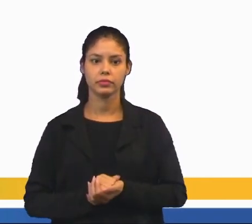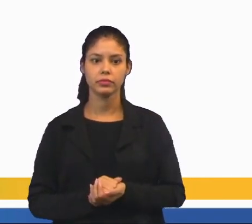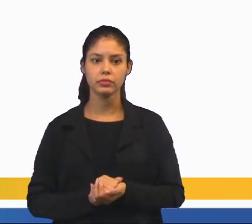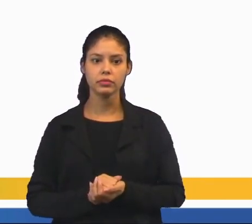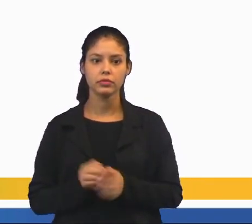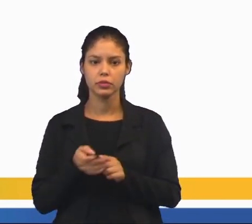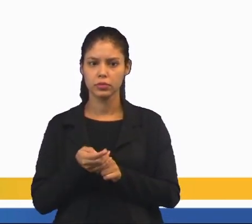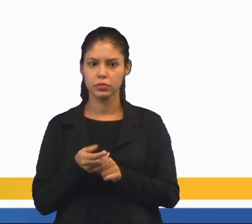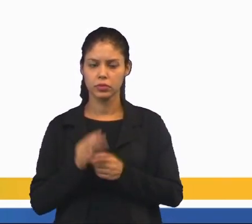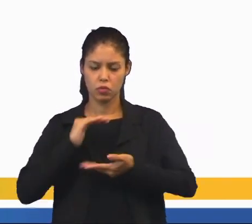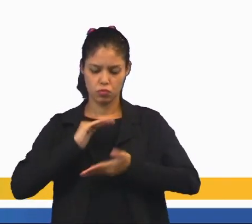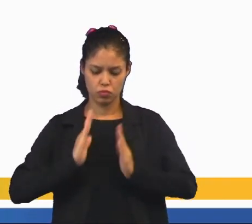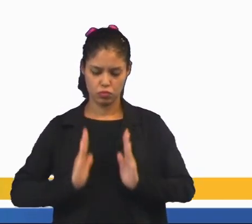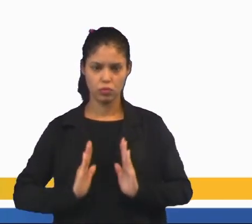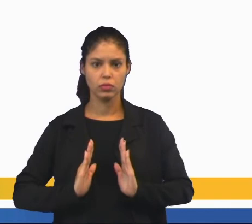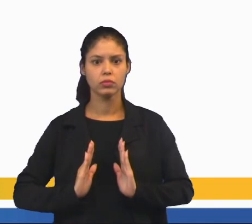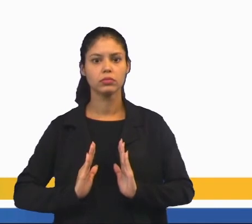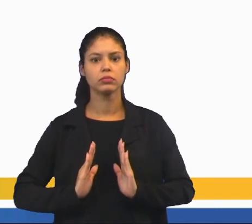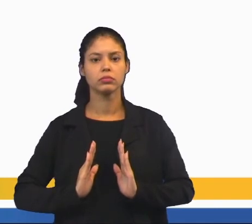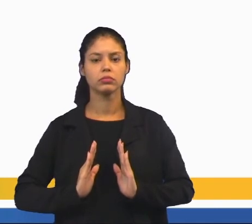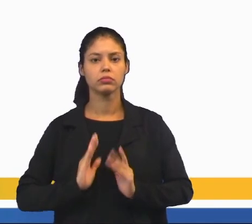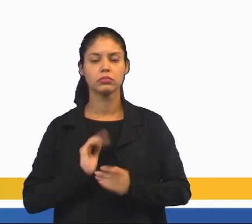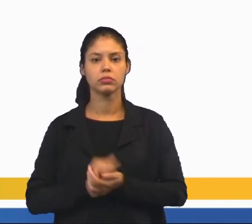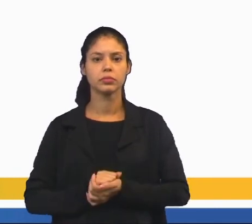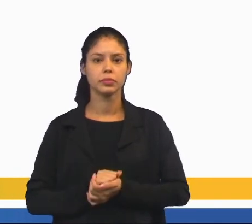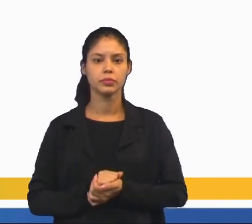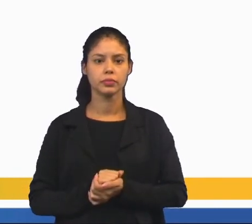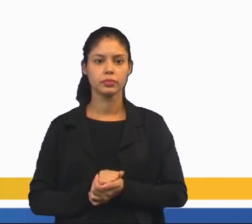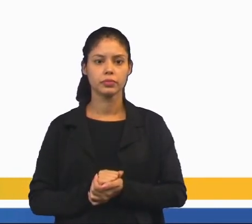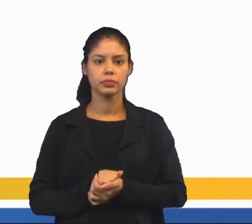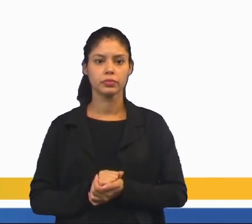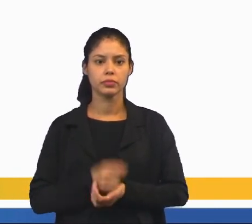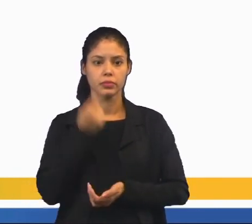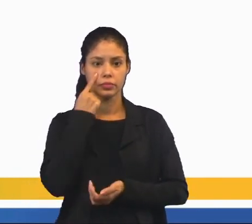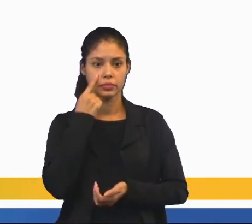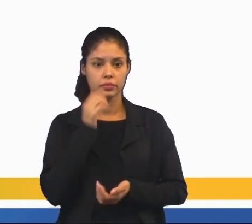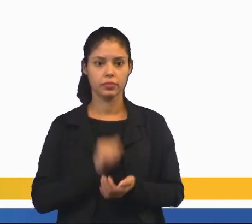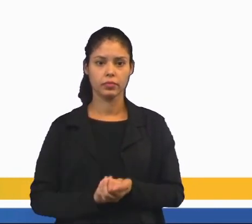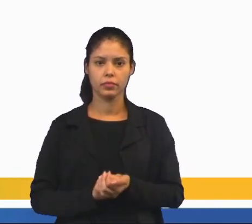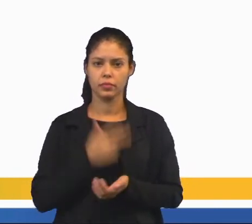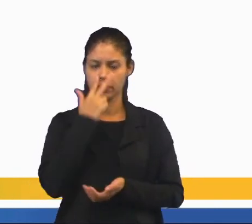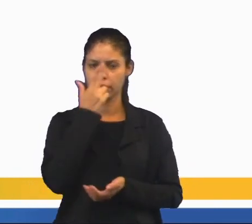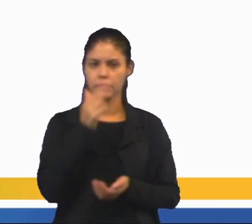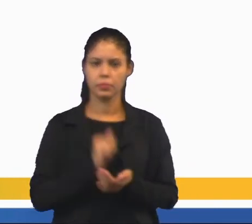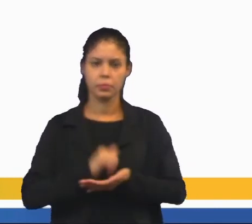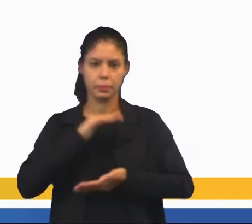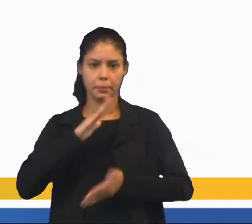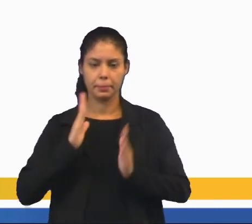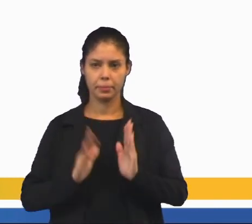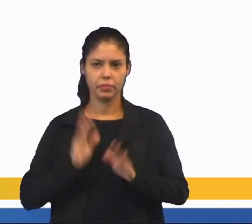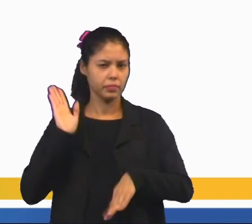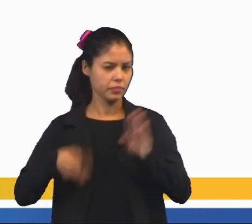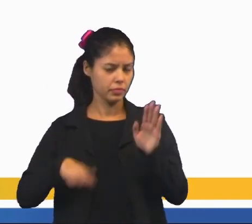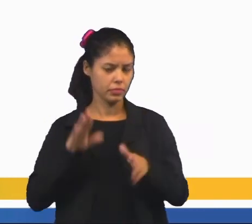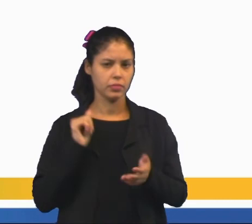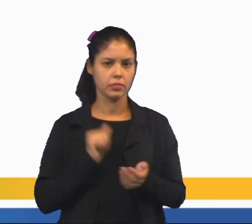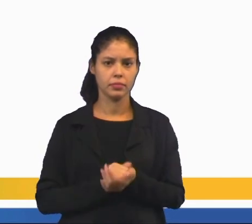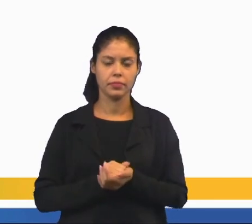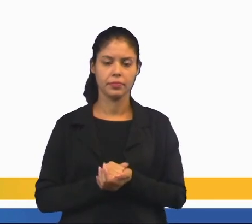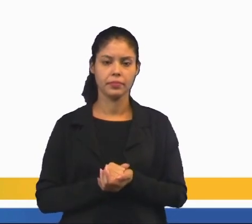E o milho verde em conserva, turminha? Que nós vemos lá, costuma se aparecer em latas, muitas vezes